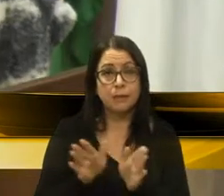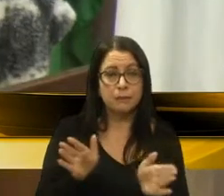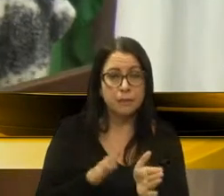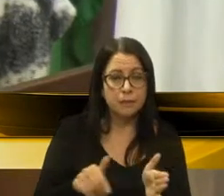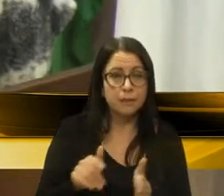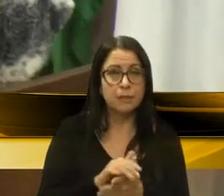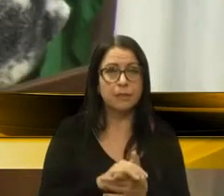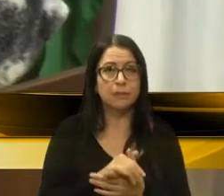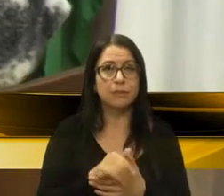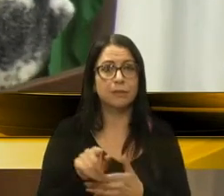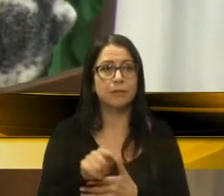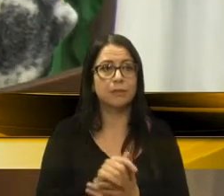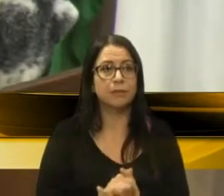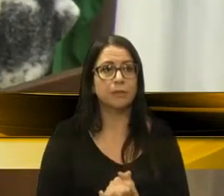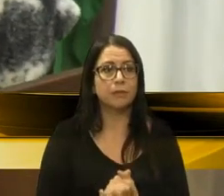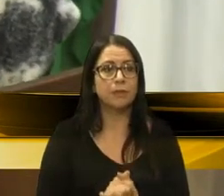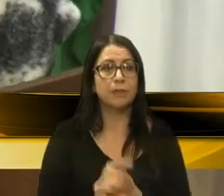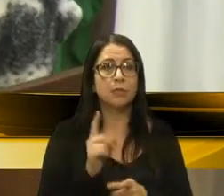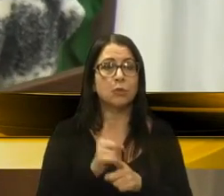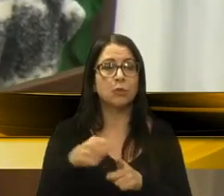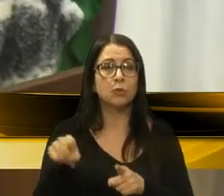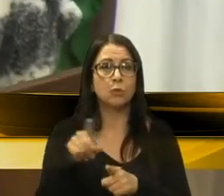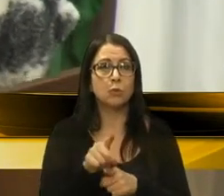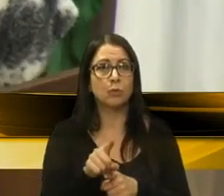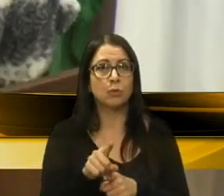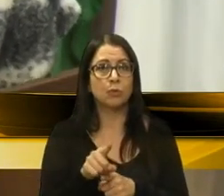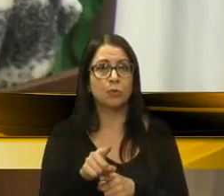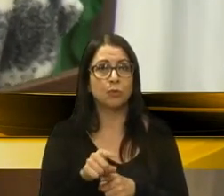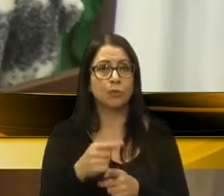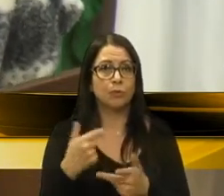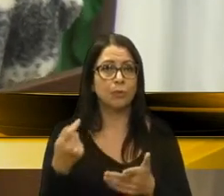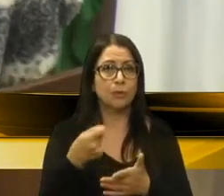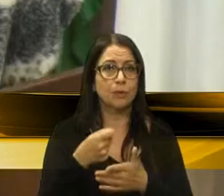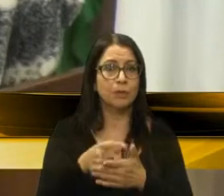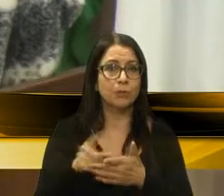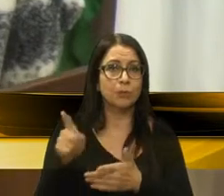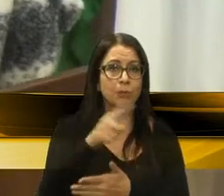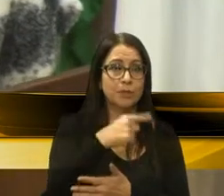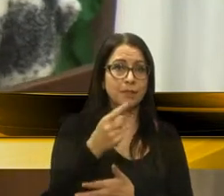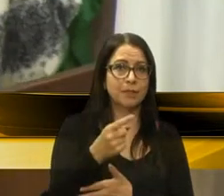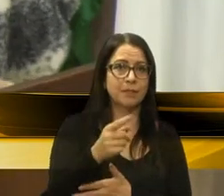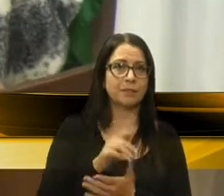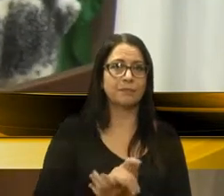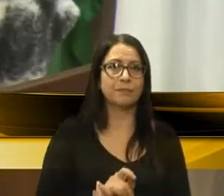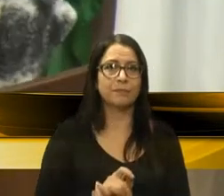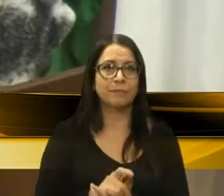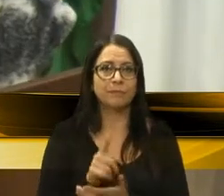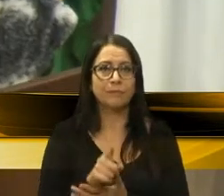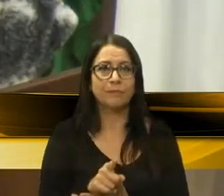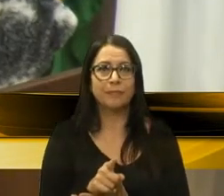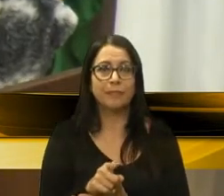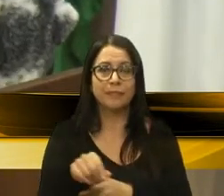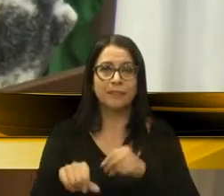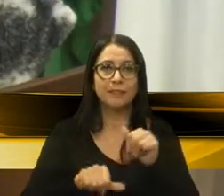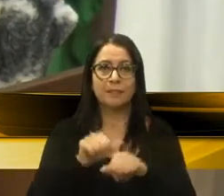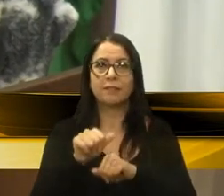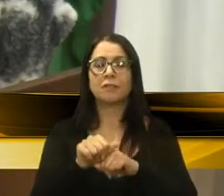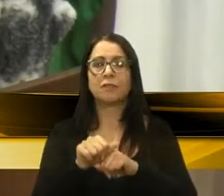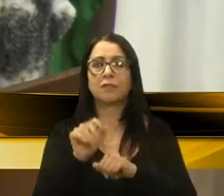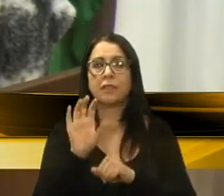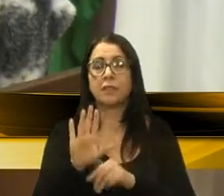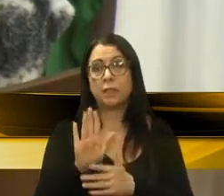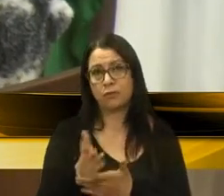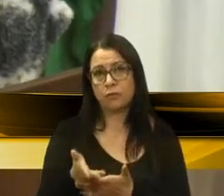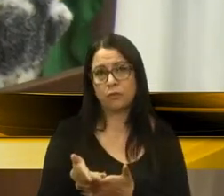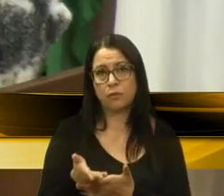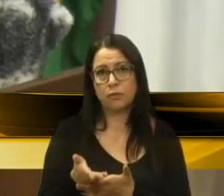acessibilidade. Então, encontra-se uma luz, né, no fim do túnel, de modifica, deixa